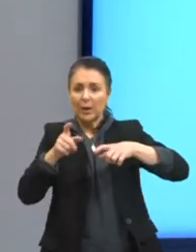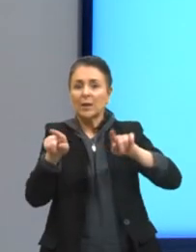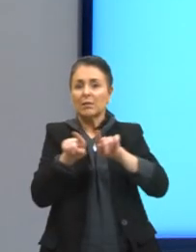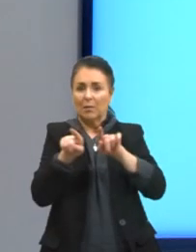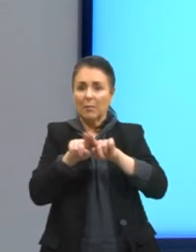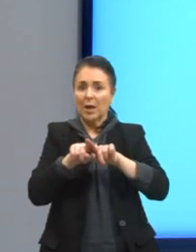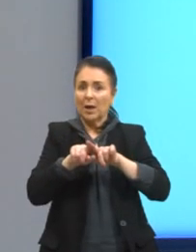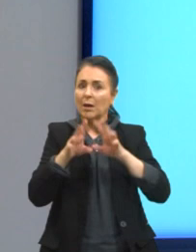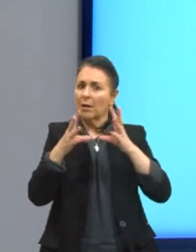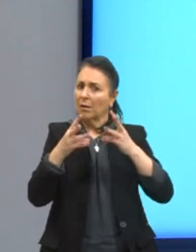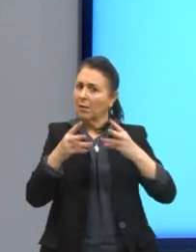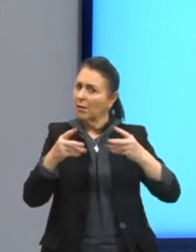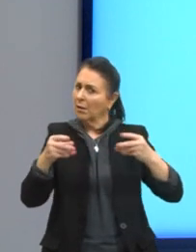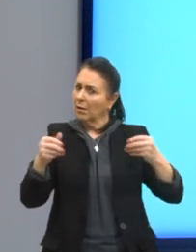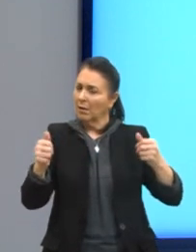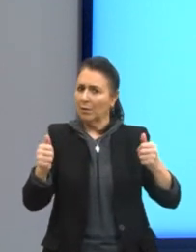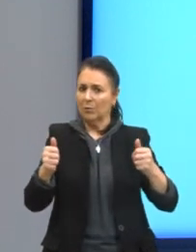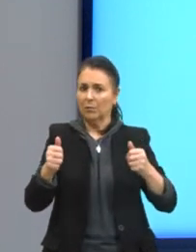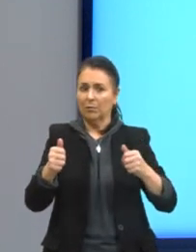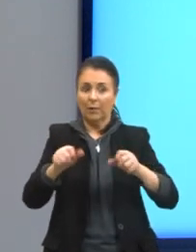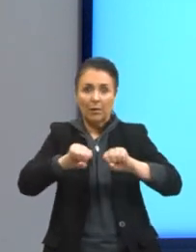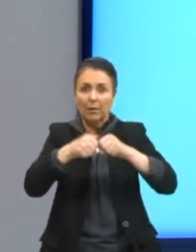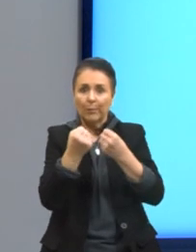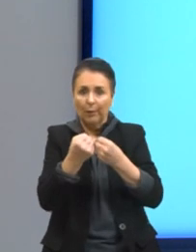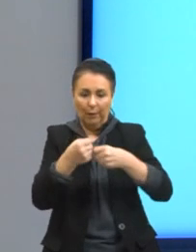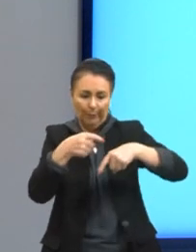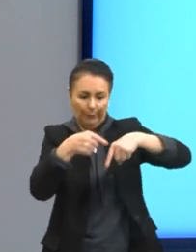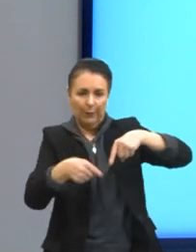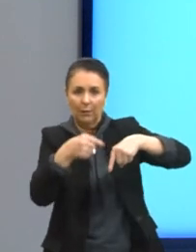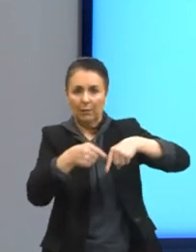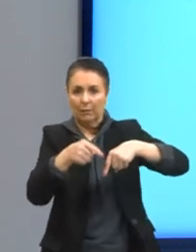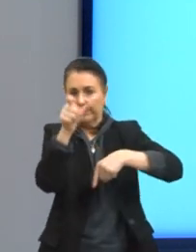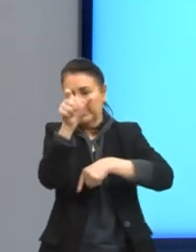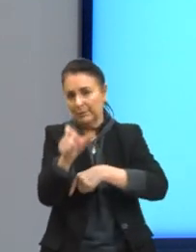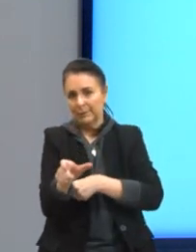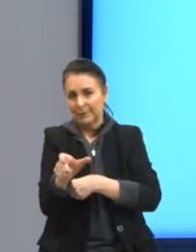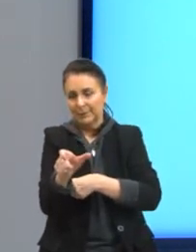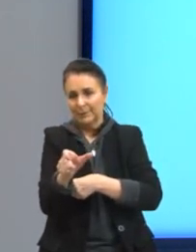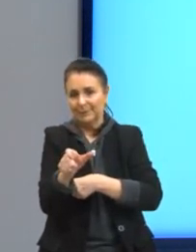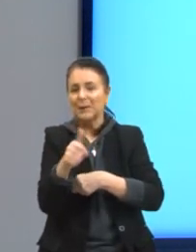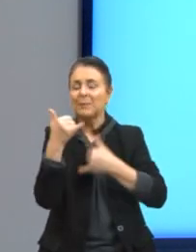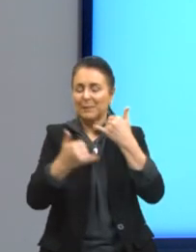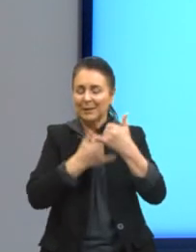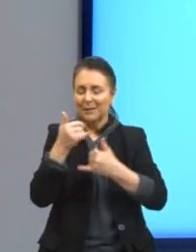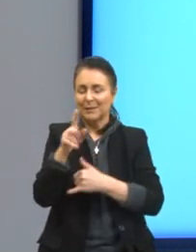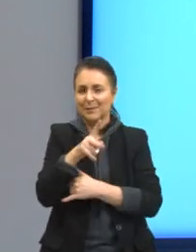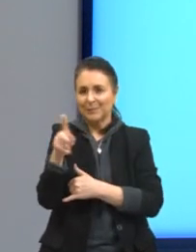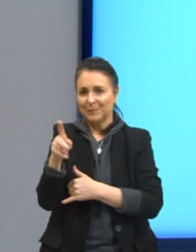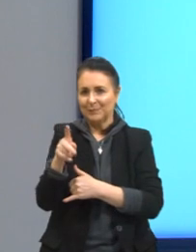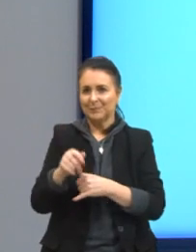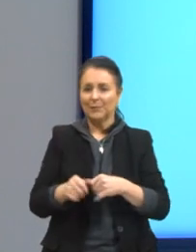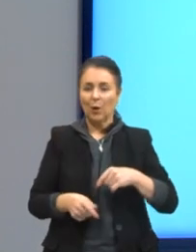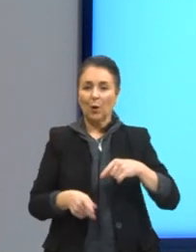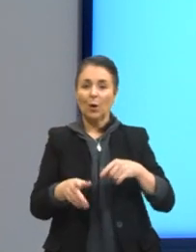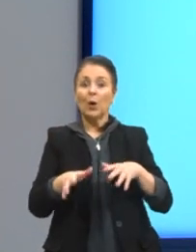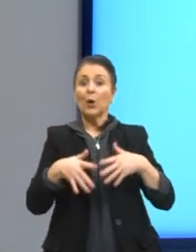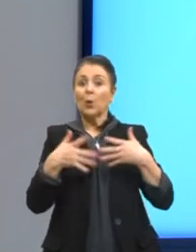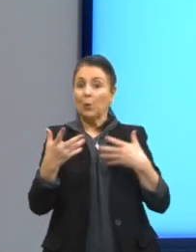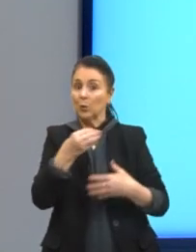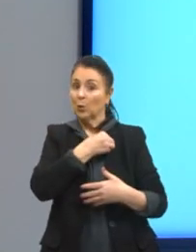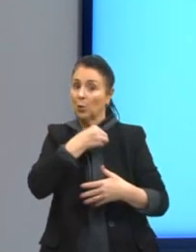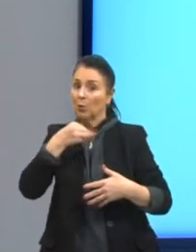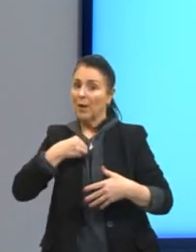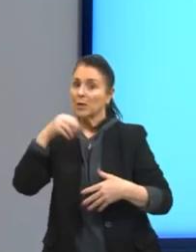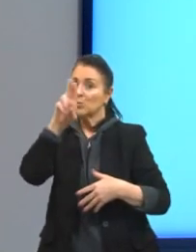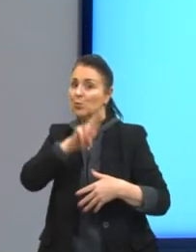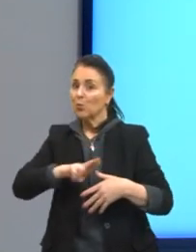leve tá não vai também quebrar e a patela da pessoa bom então ó e quando o martelo martelinho